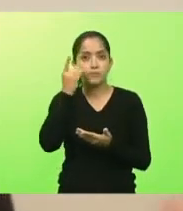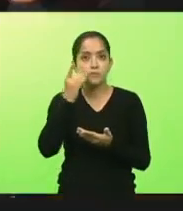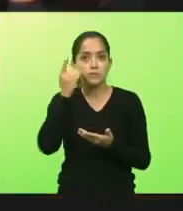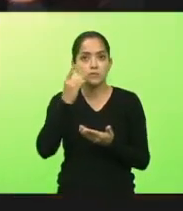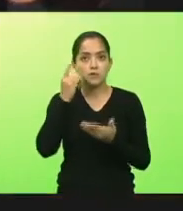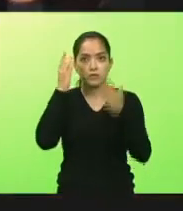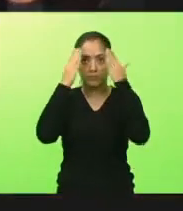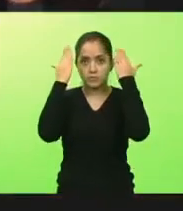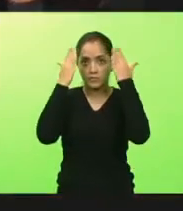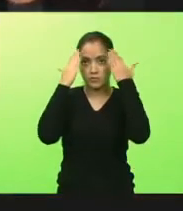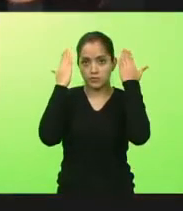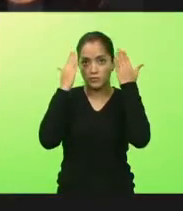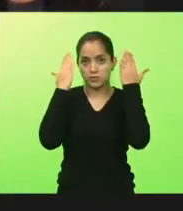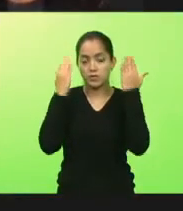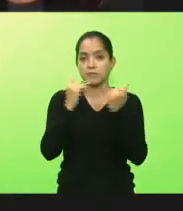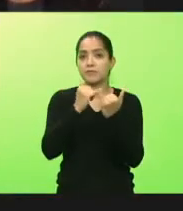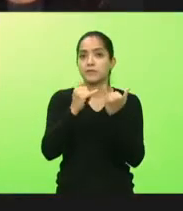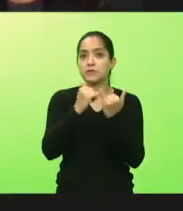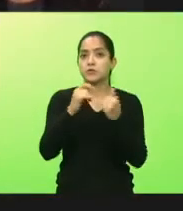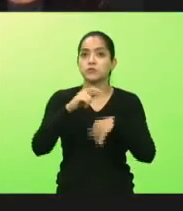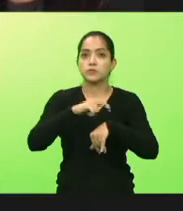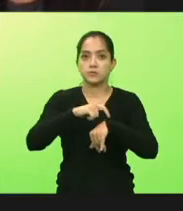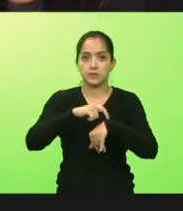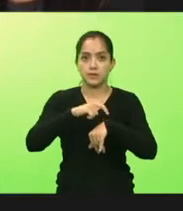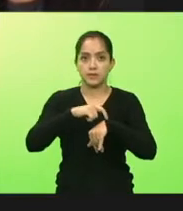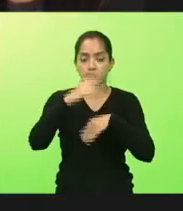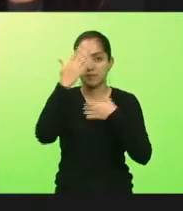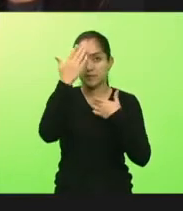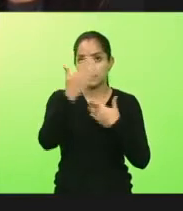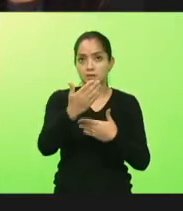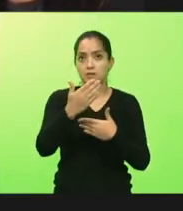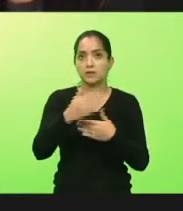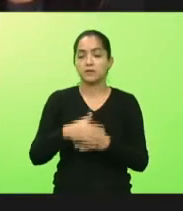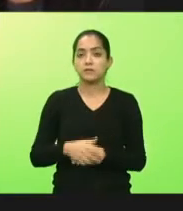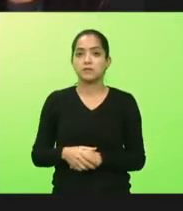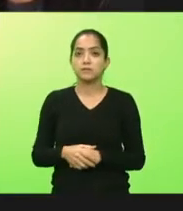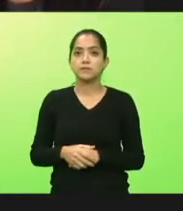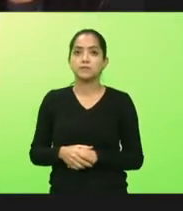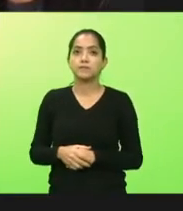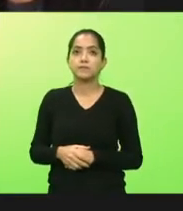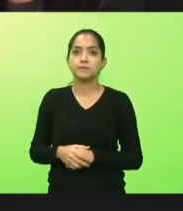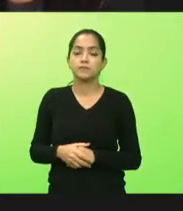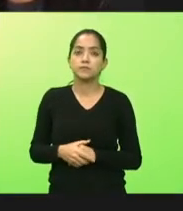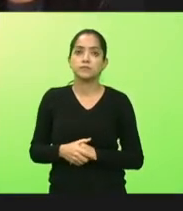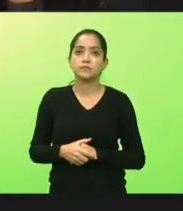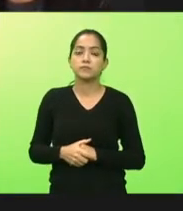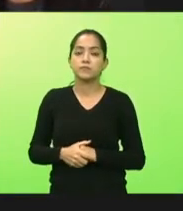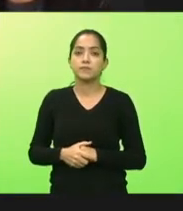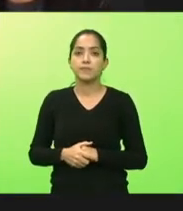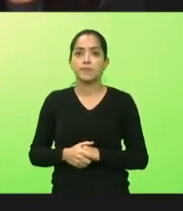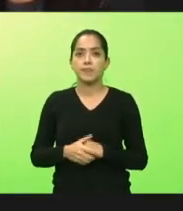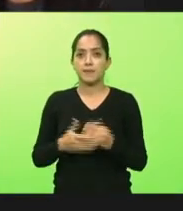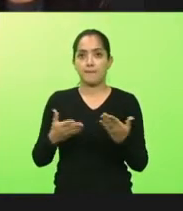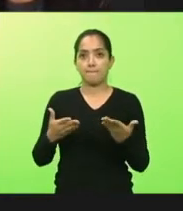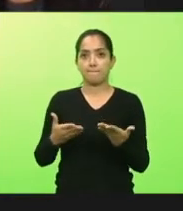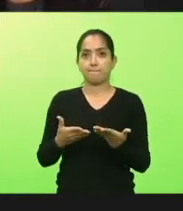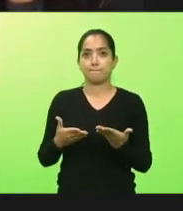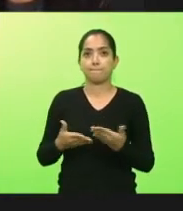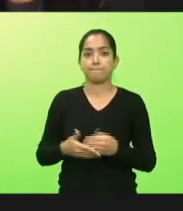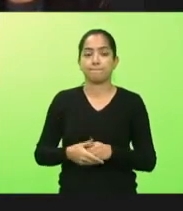ficar exatamente dividido no meio o nosso tempo. Muito obrigado a todos os senhores e senhoras deputados pela oportunidade do uso da palavra.